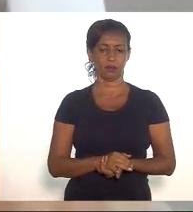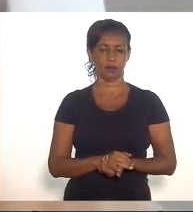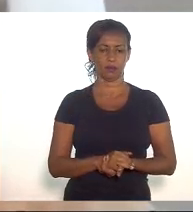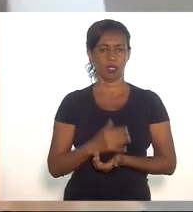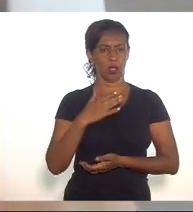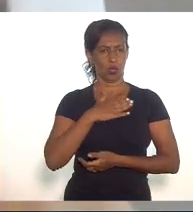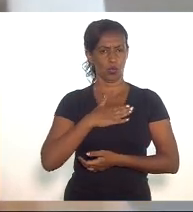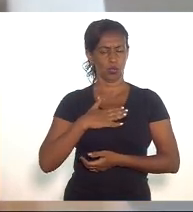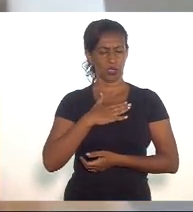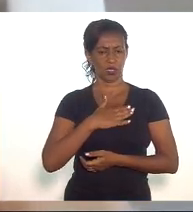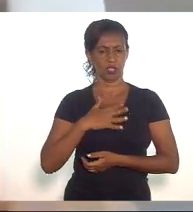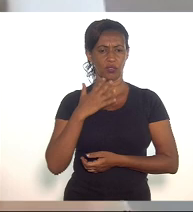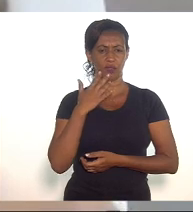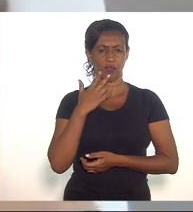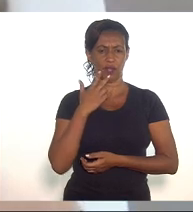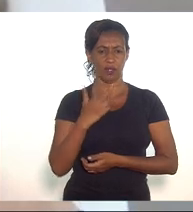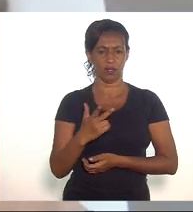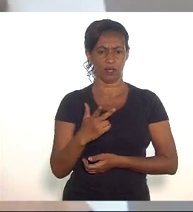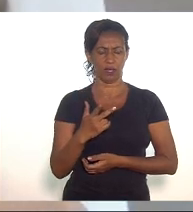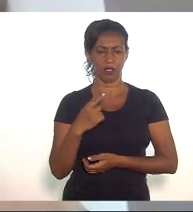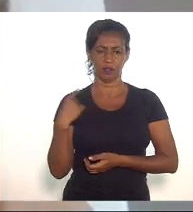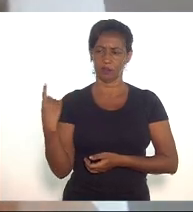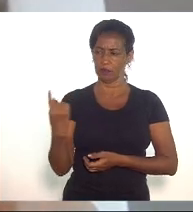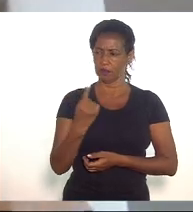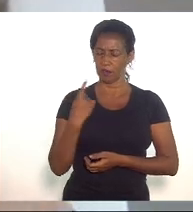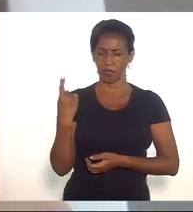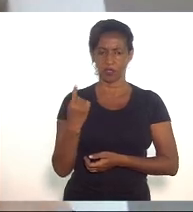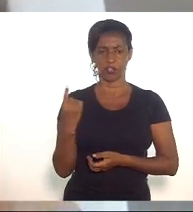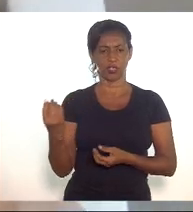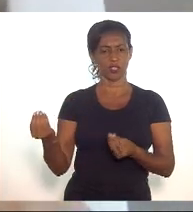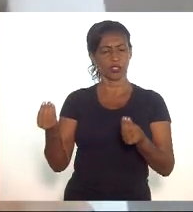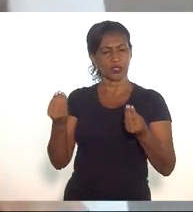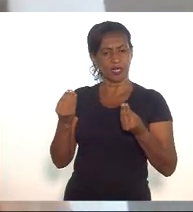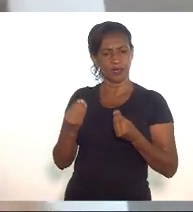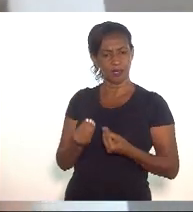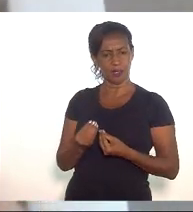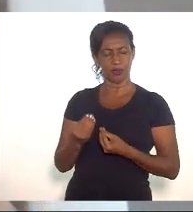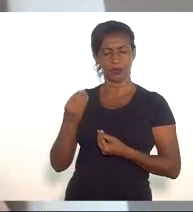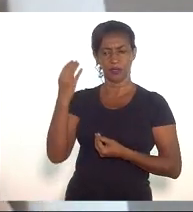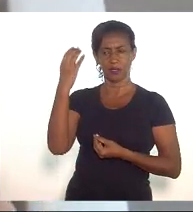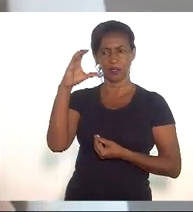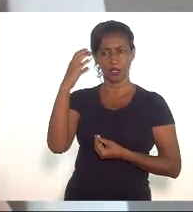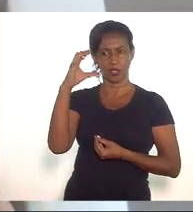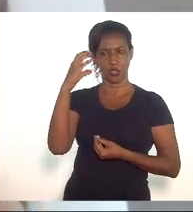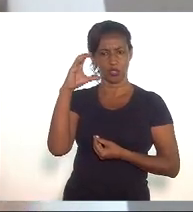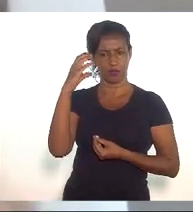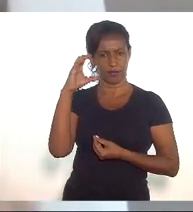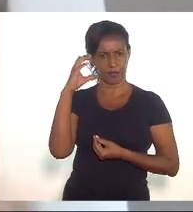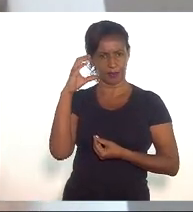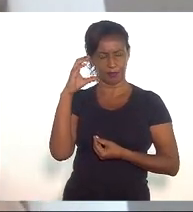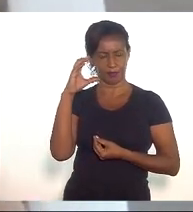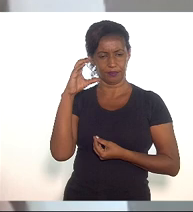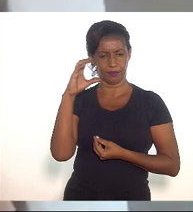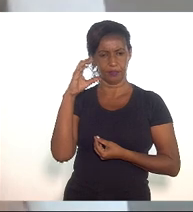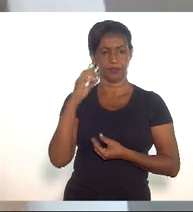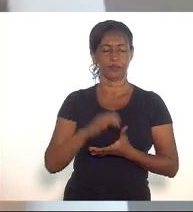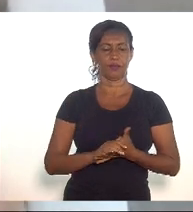eu gostaria de dizer para o deputado Valdeck que a gente está trazendo a comunidade científica, sim, para o nosso lado.